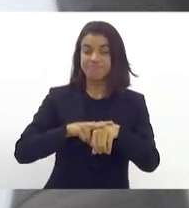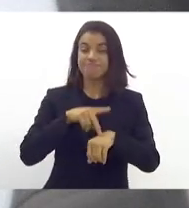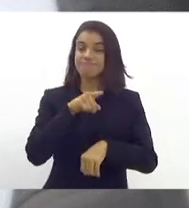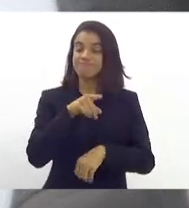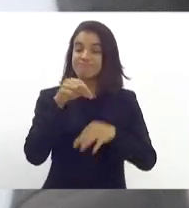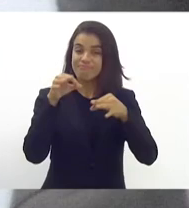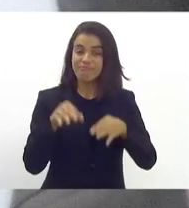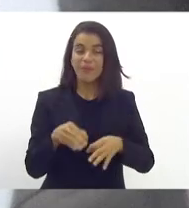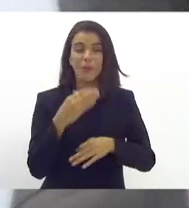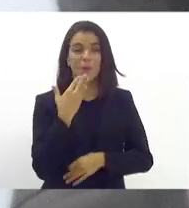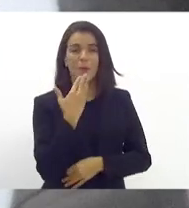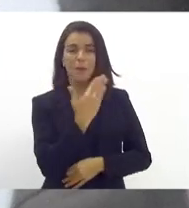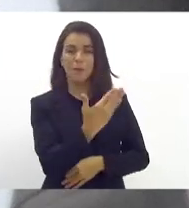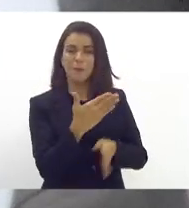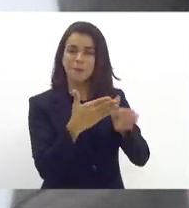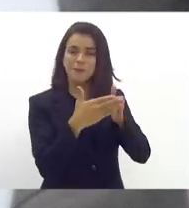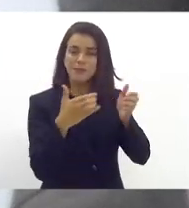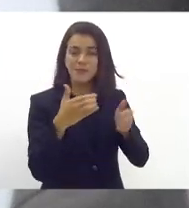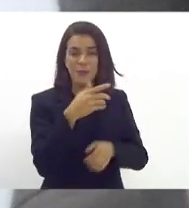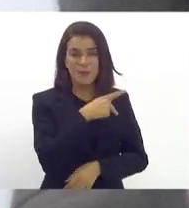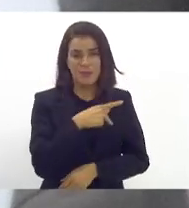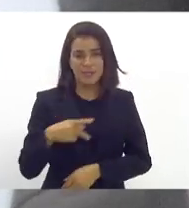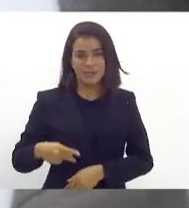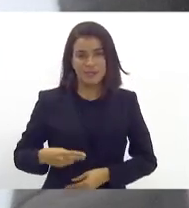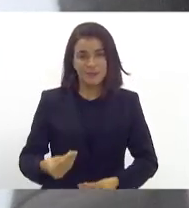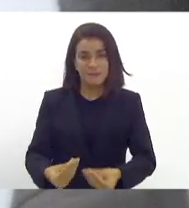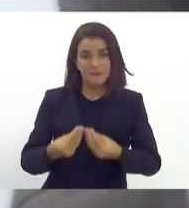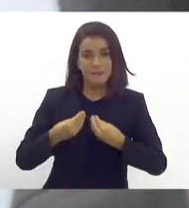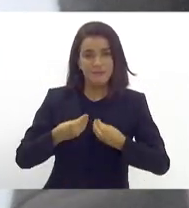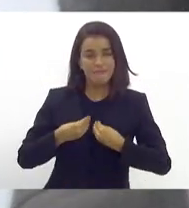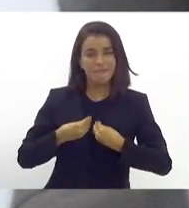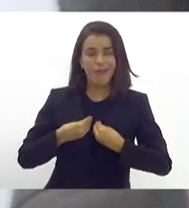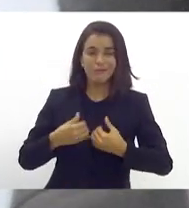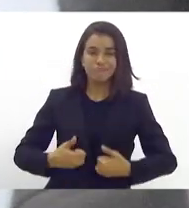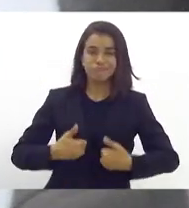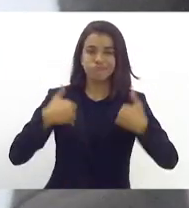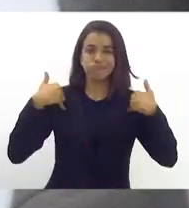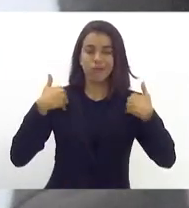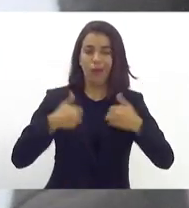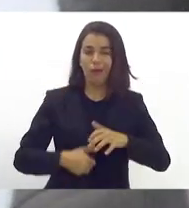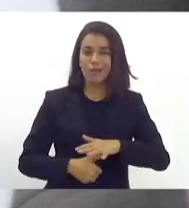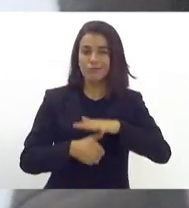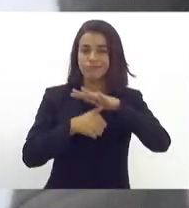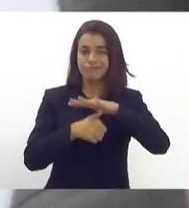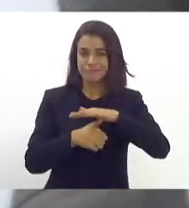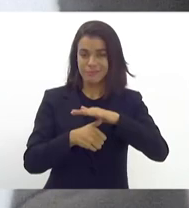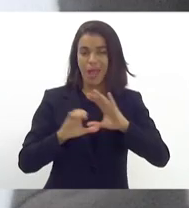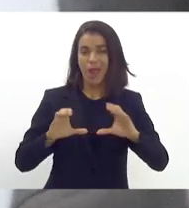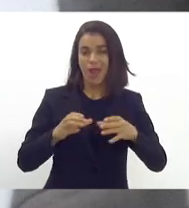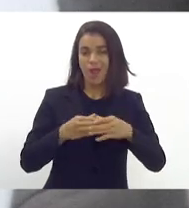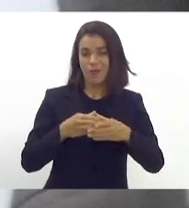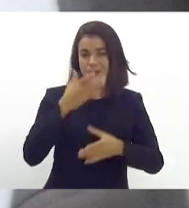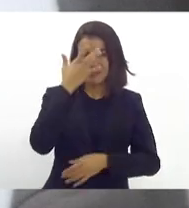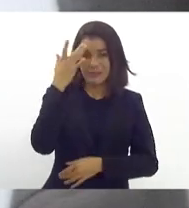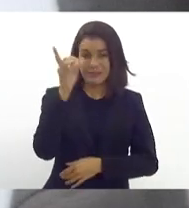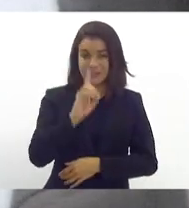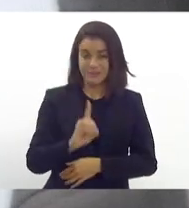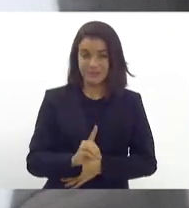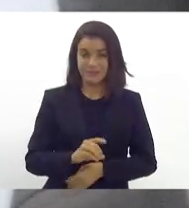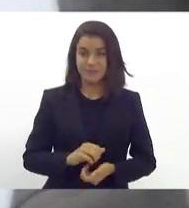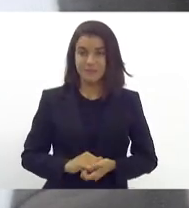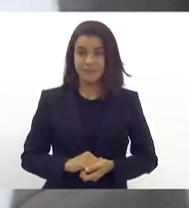literalmente pedi ao presidente Bacelar que me desse a honra de presidir a comissão da pessoa com deficiência nós